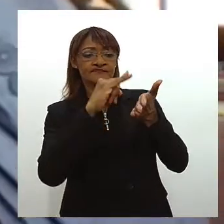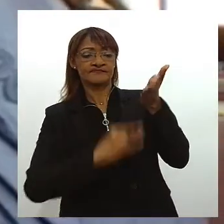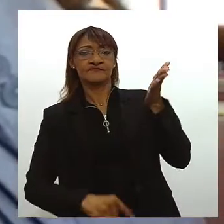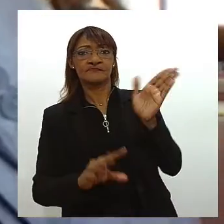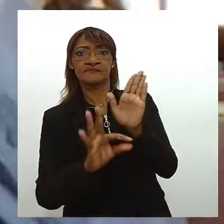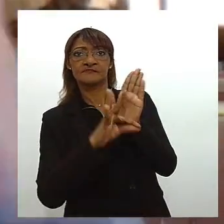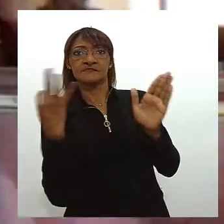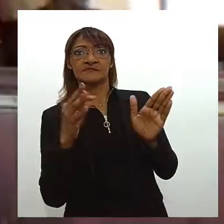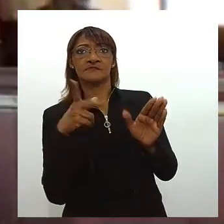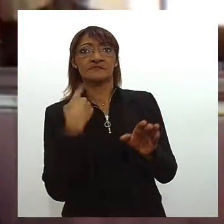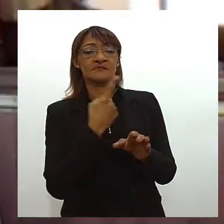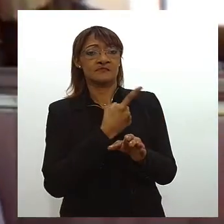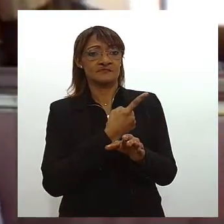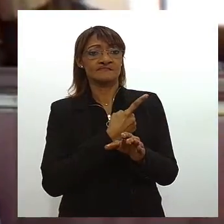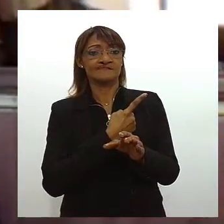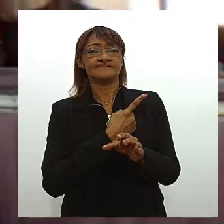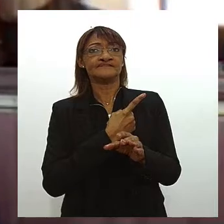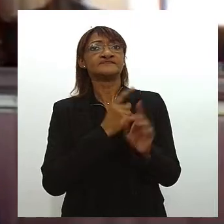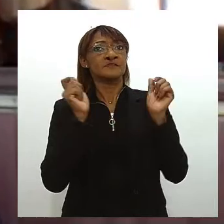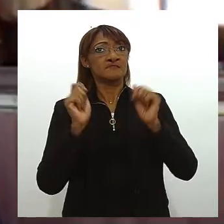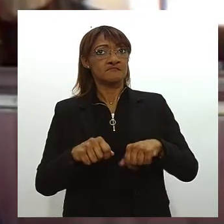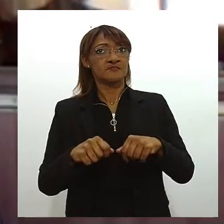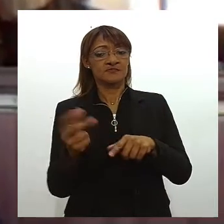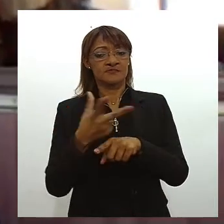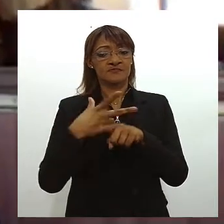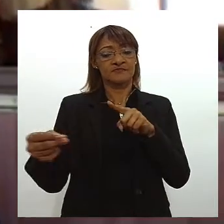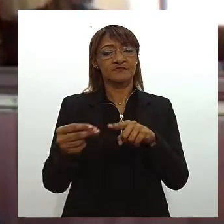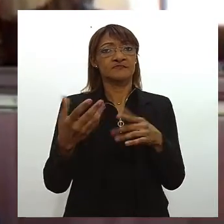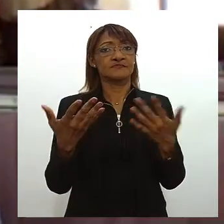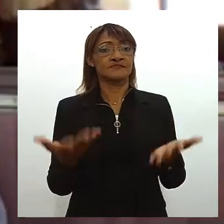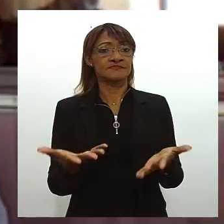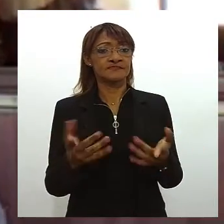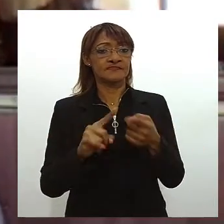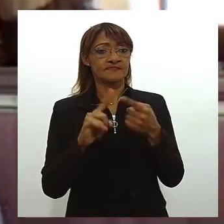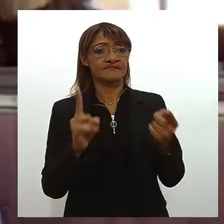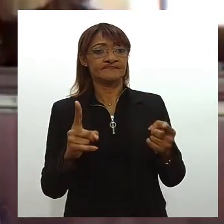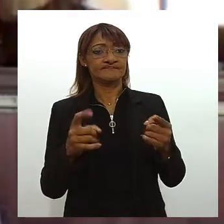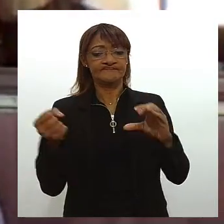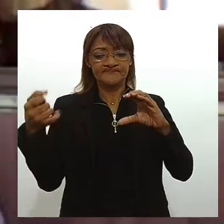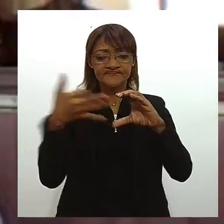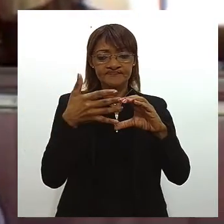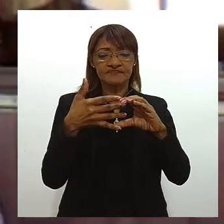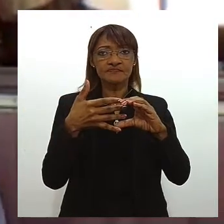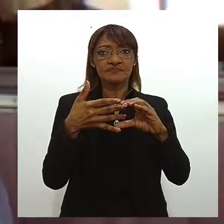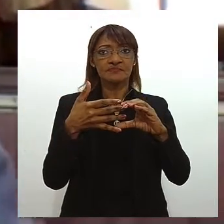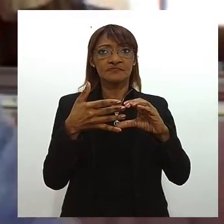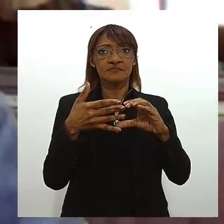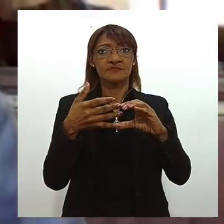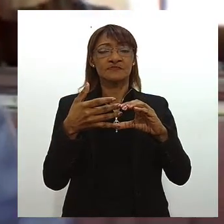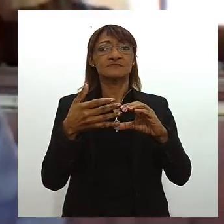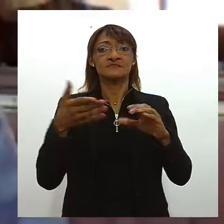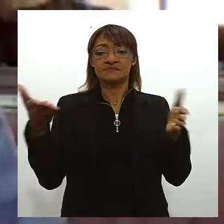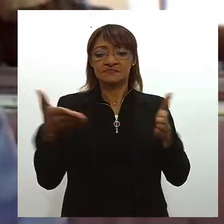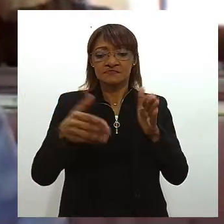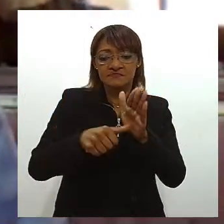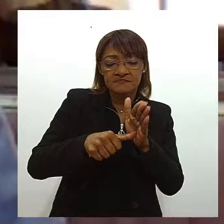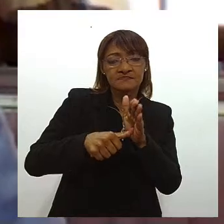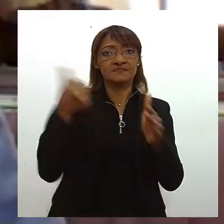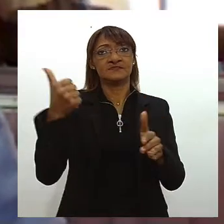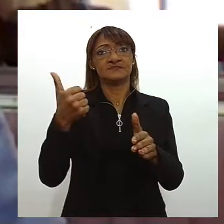possamos superar essa realidade difícil. Contudo, o dado duro é que pela primeira vez em 20